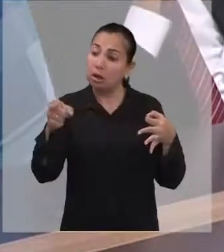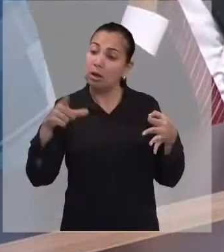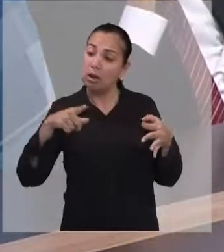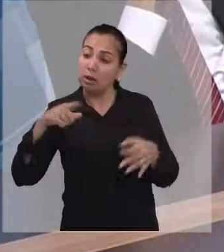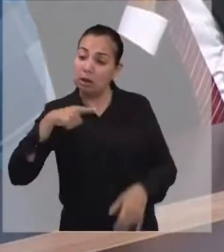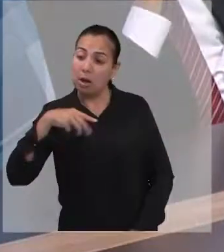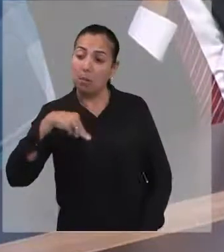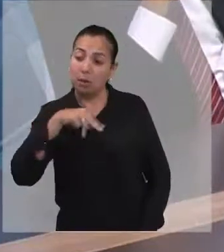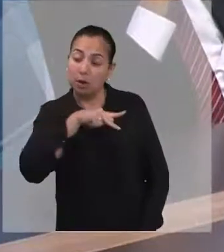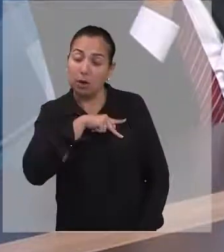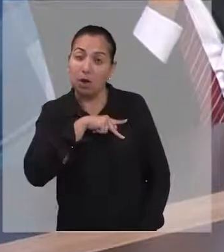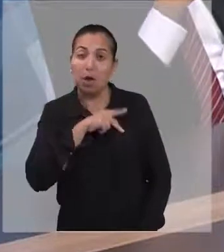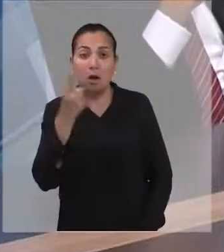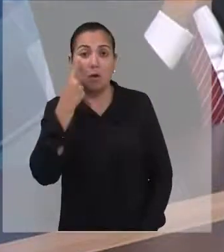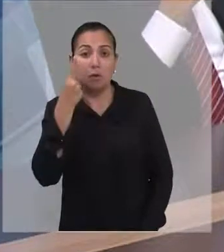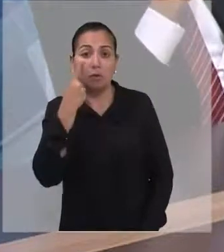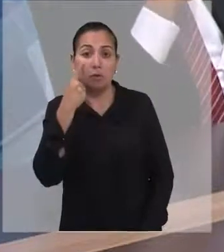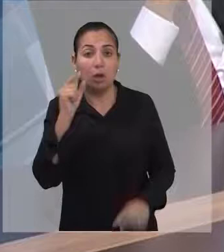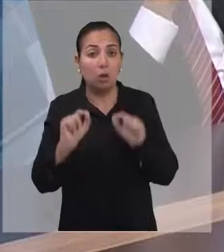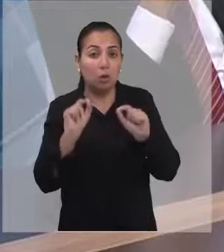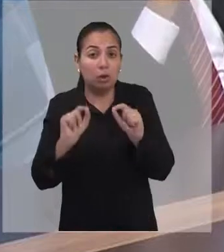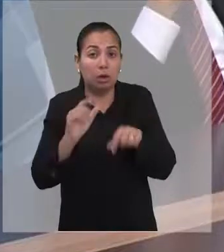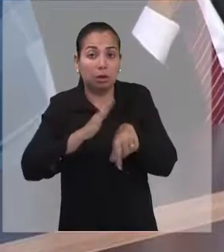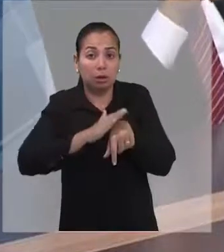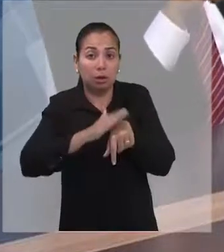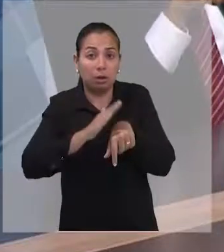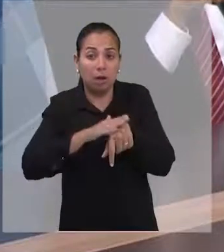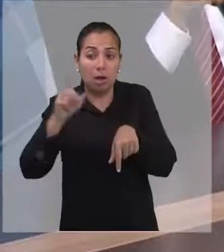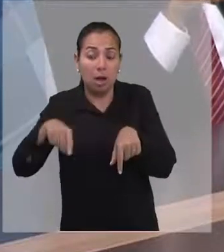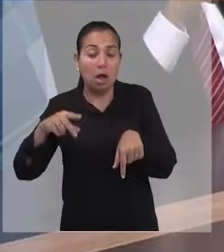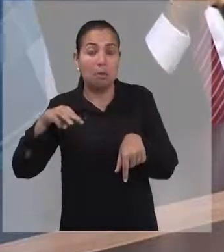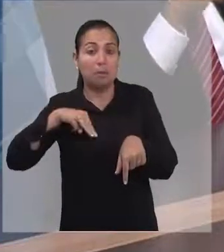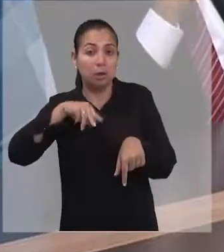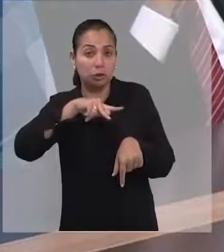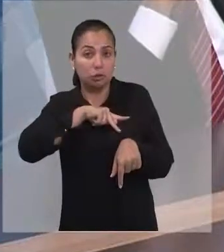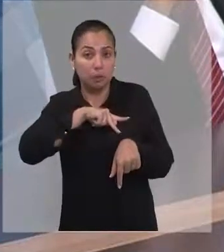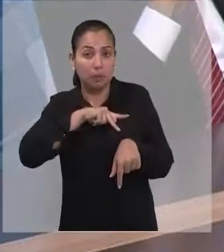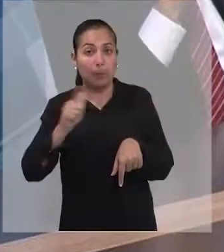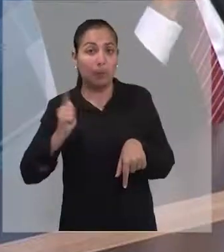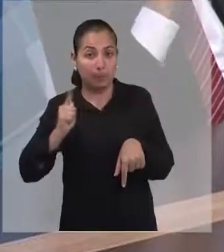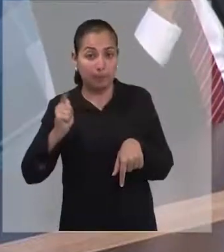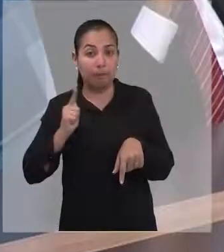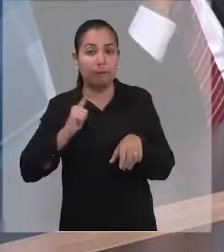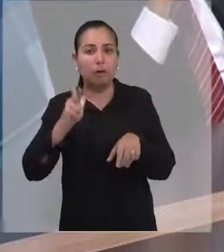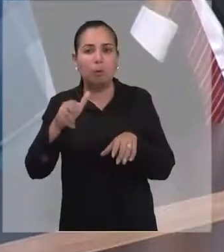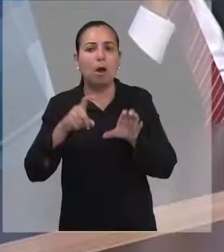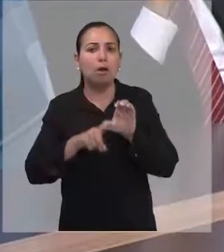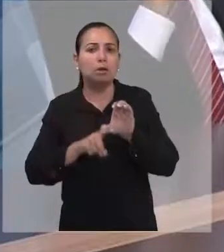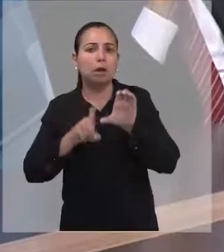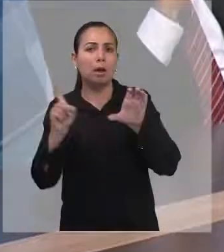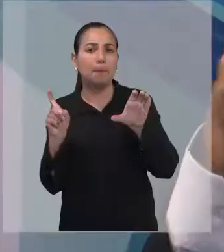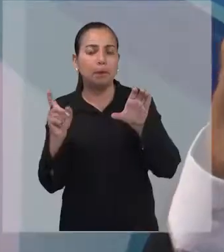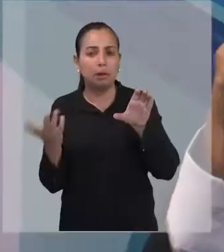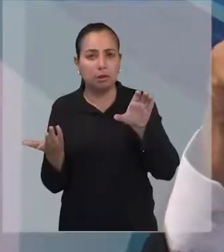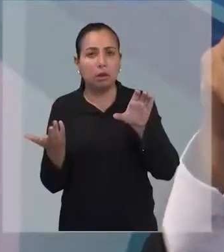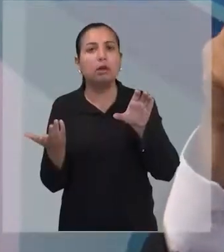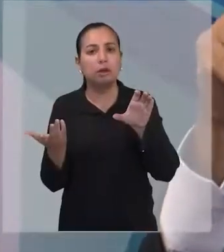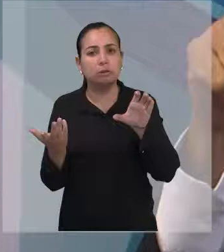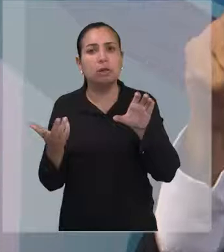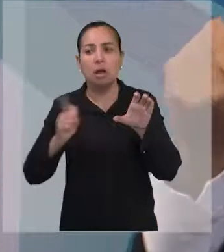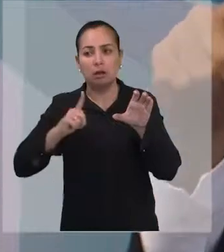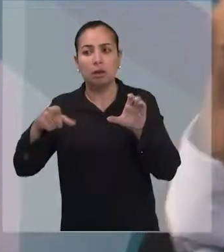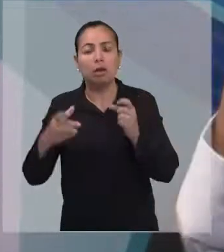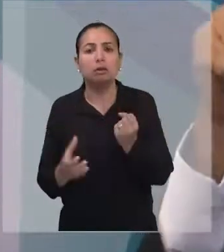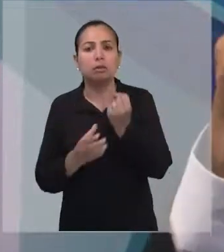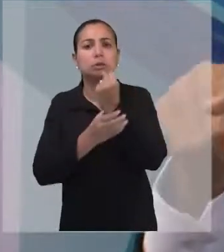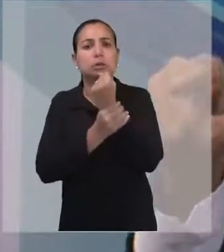Público corresponde ao que a gente conhece da atitude do Ministério Público, que tem uma independência constitucionalmente